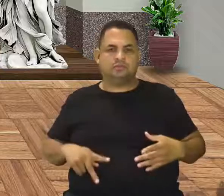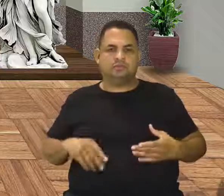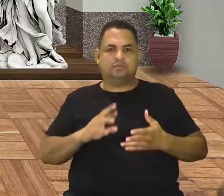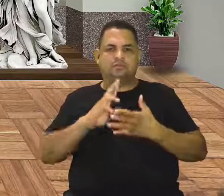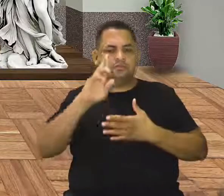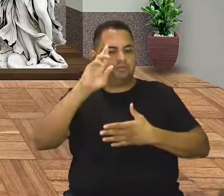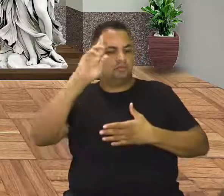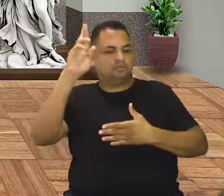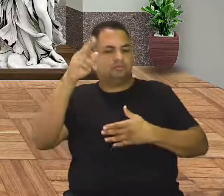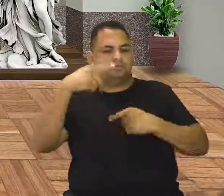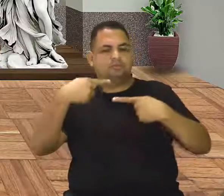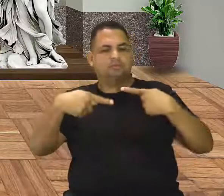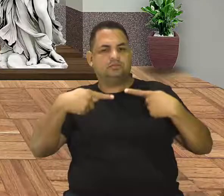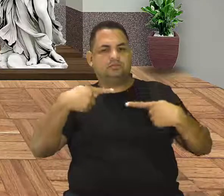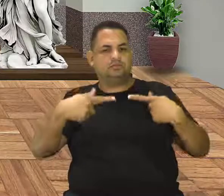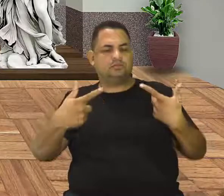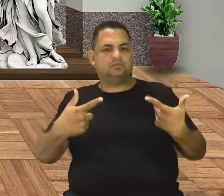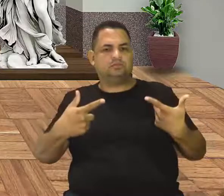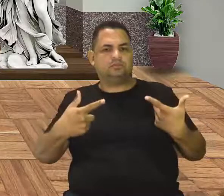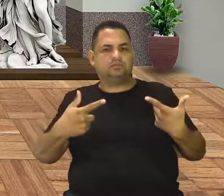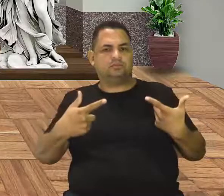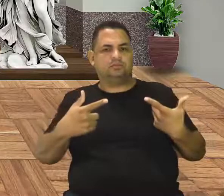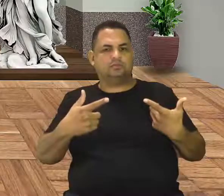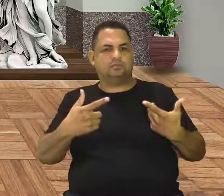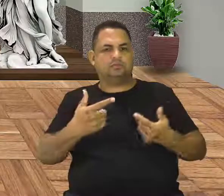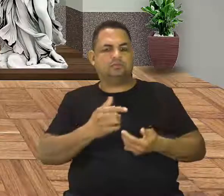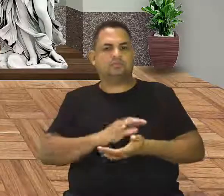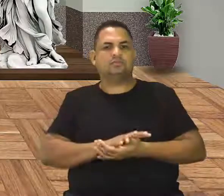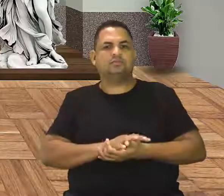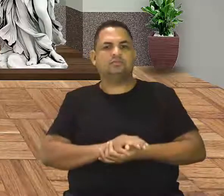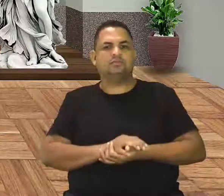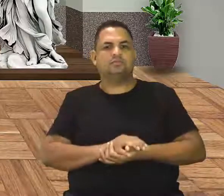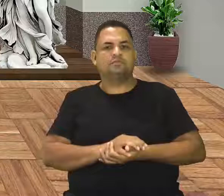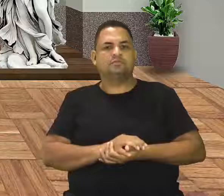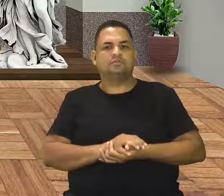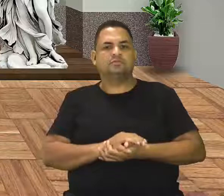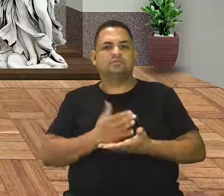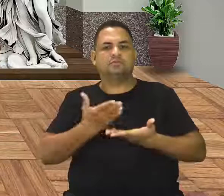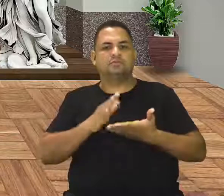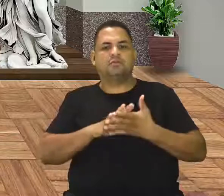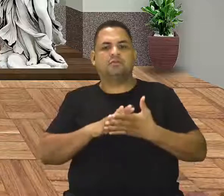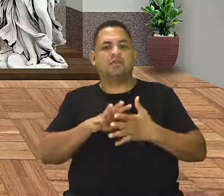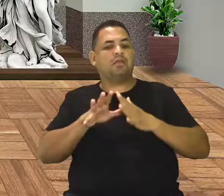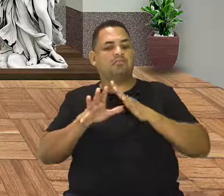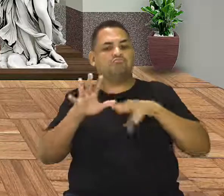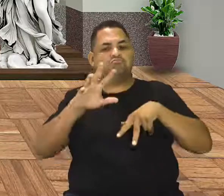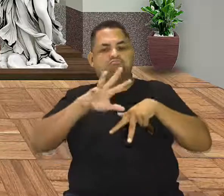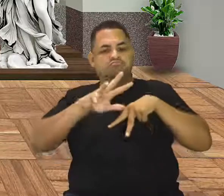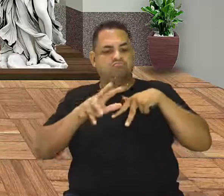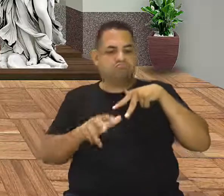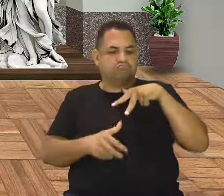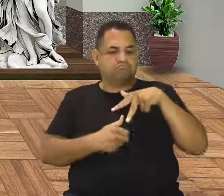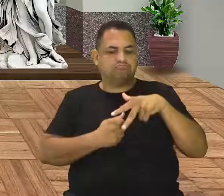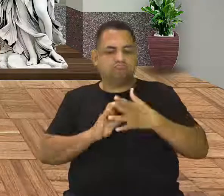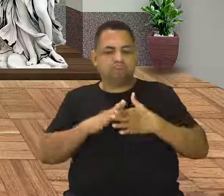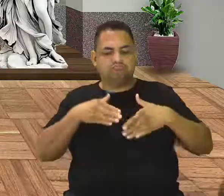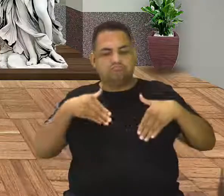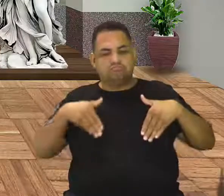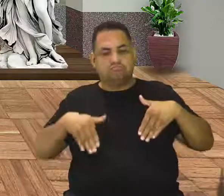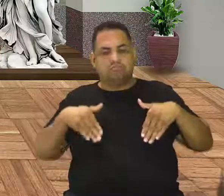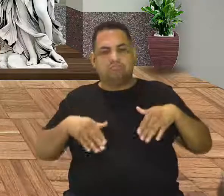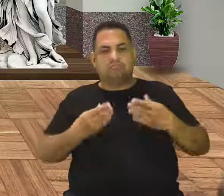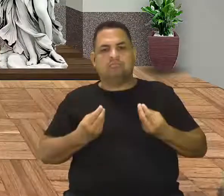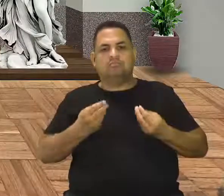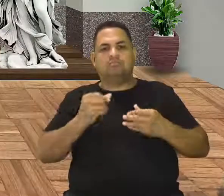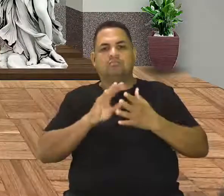do líder político, aí o cara só quer ver o bolso dele. O